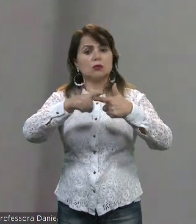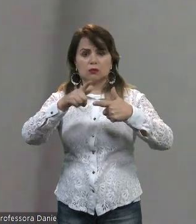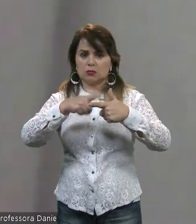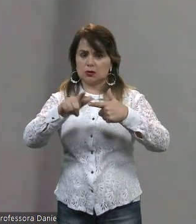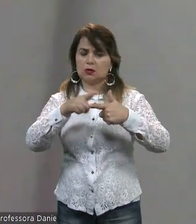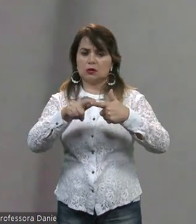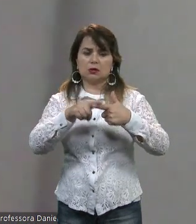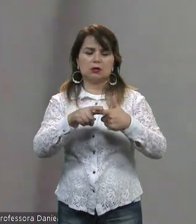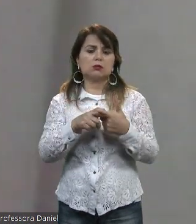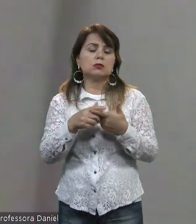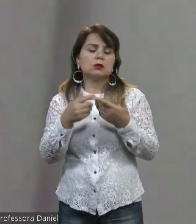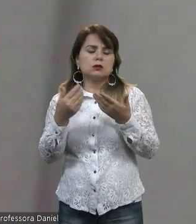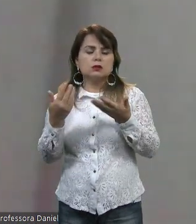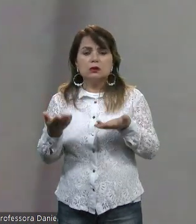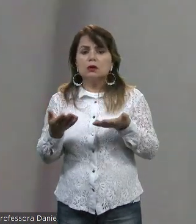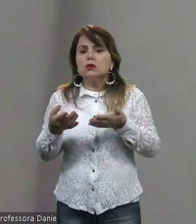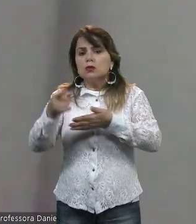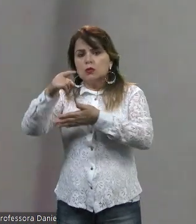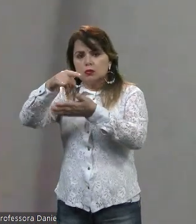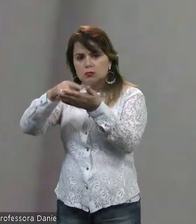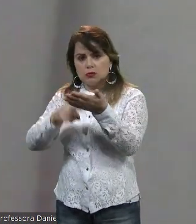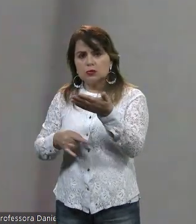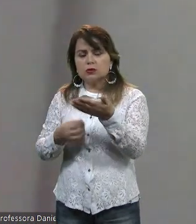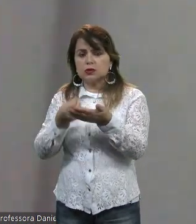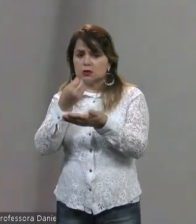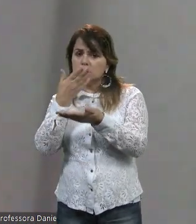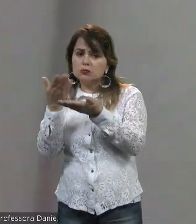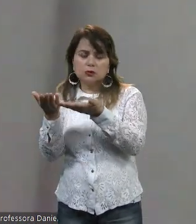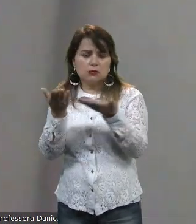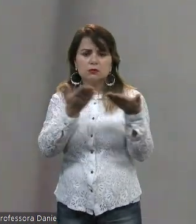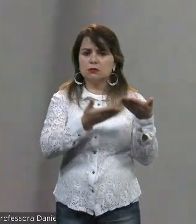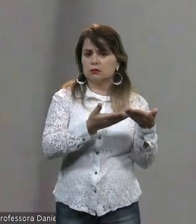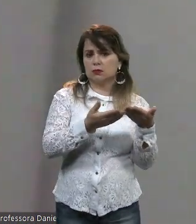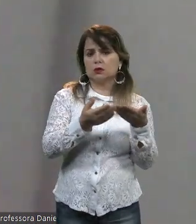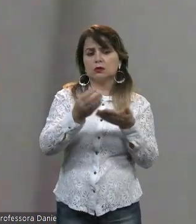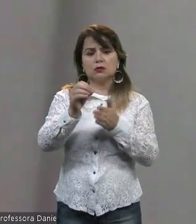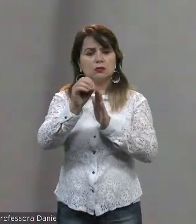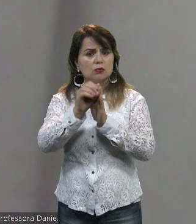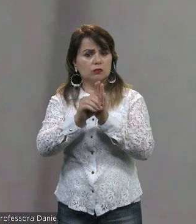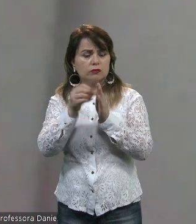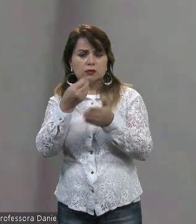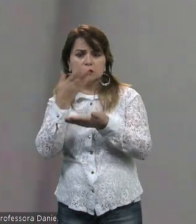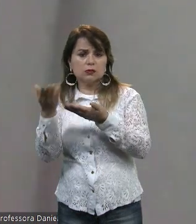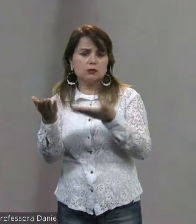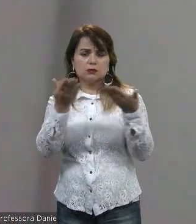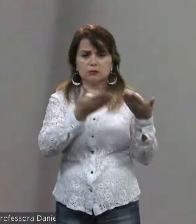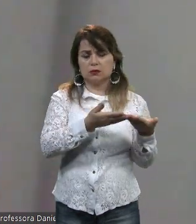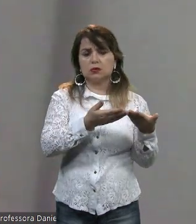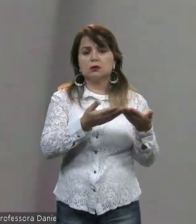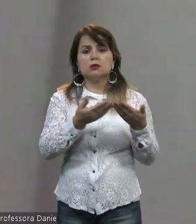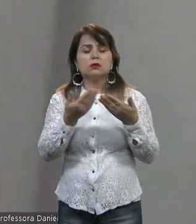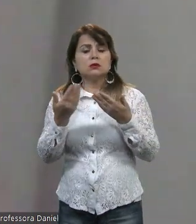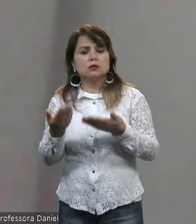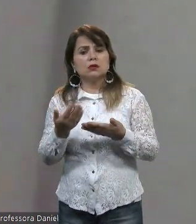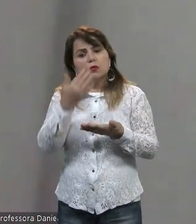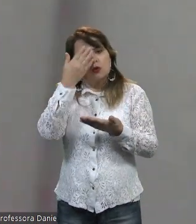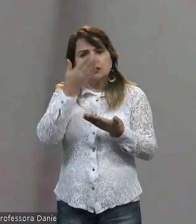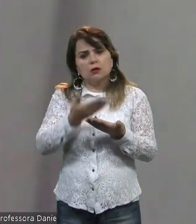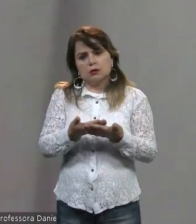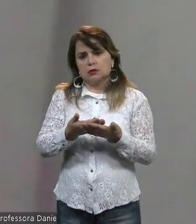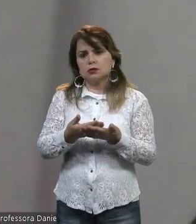era um projeto muito bem-vindo, e eu creio que em nenhum momento, nenhum dos pares aí, nem muito menos o prefeito,